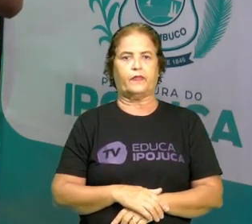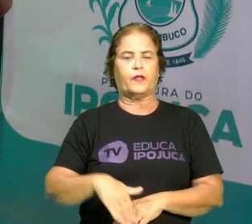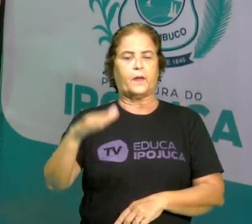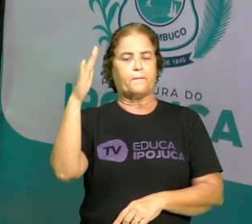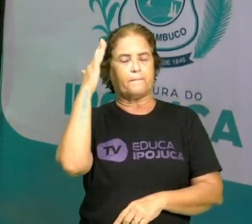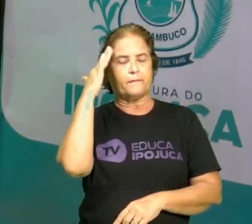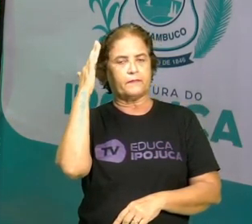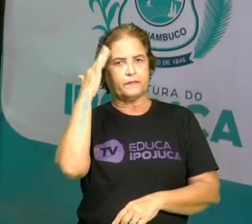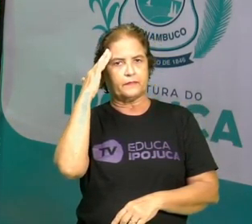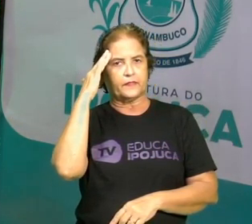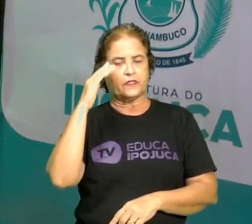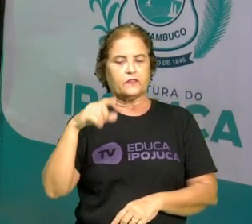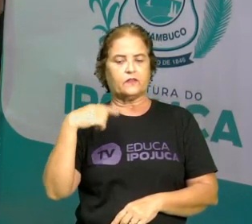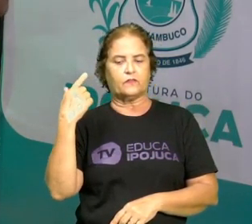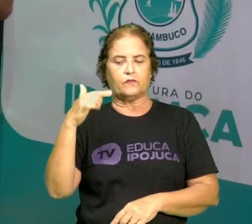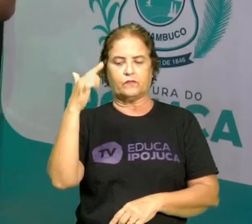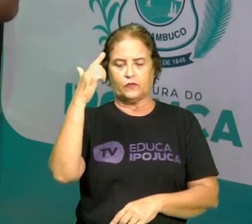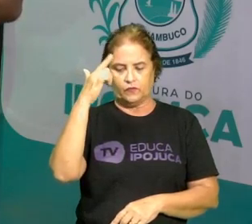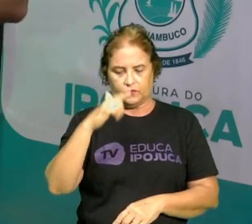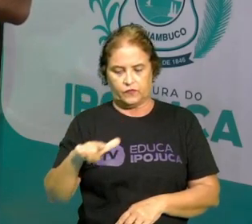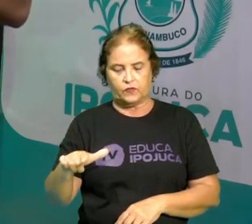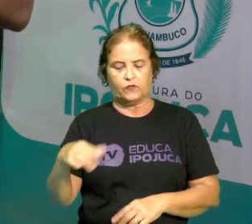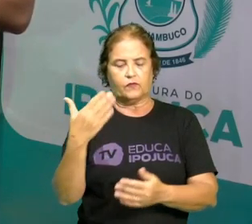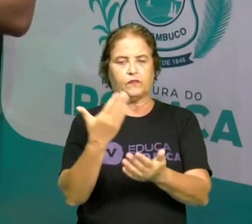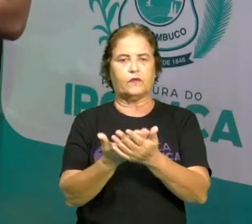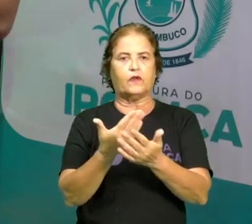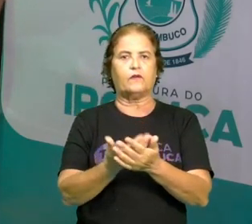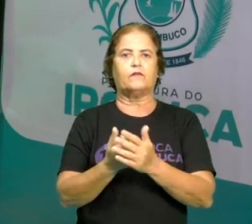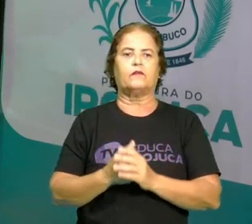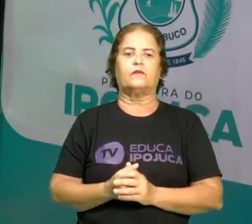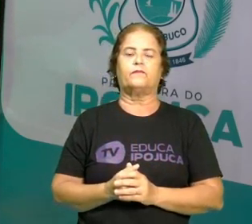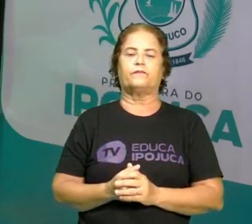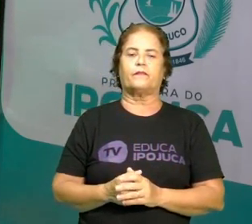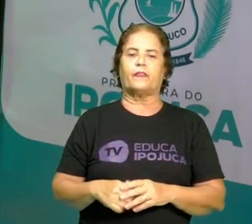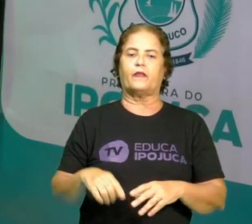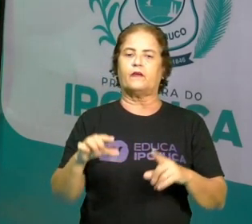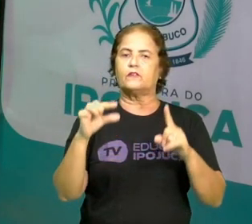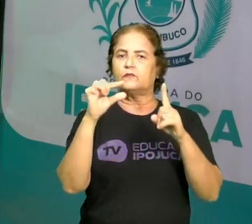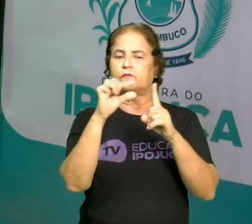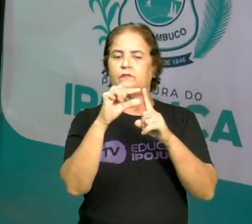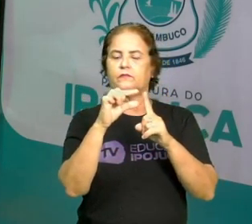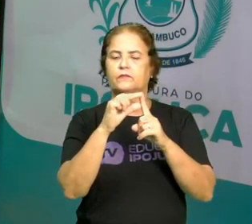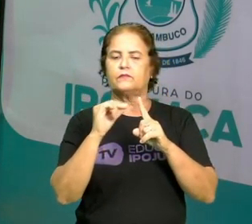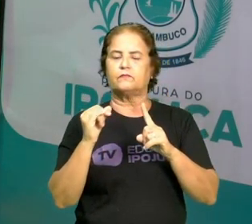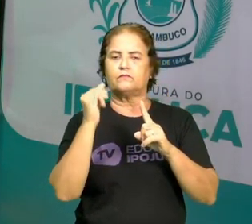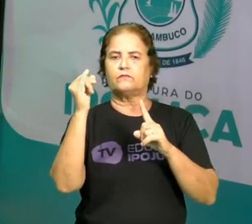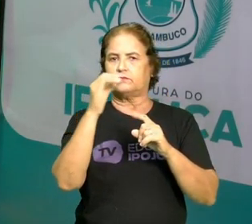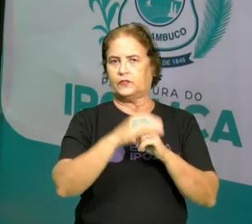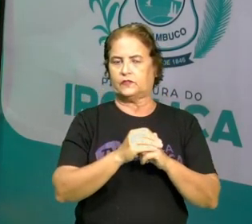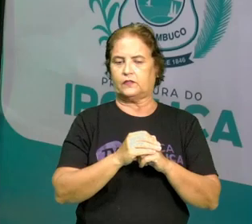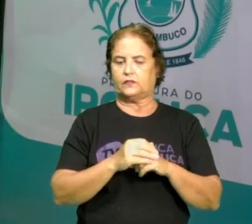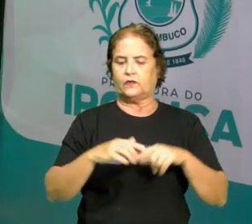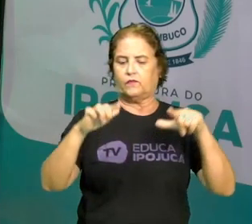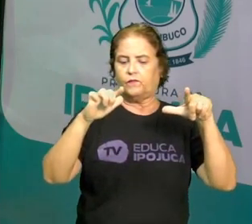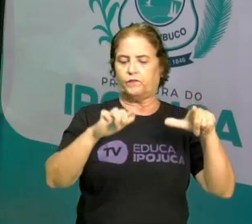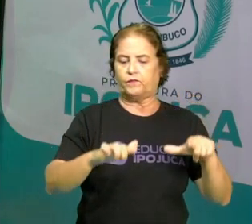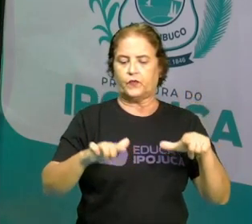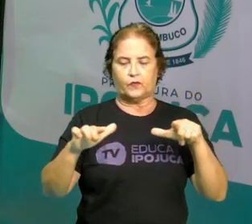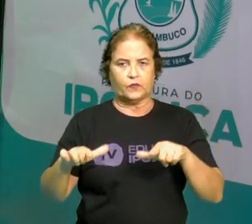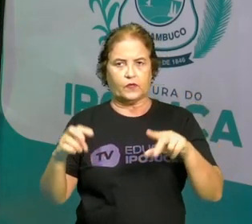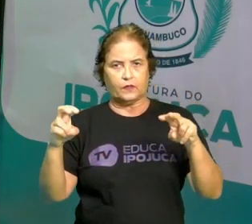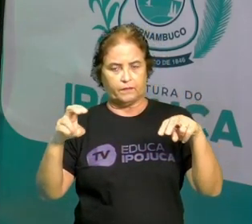Pensando nisso, vamos revisar a nossa aula. A nossa aula está com as palavras-chave. Lugares, que a gente percebeu,